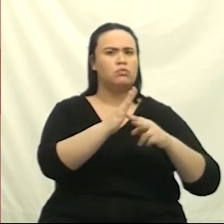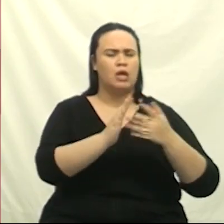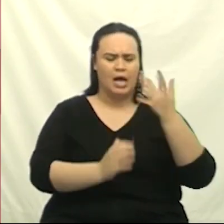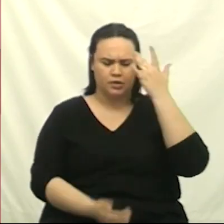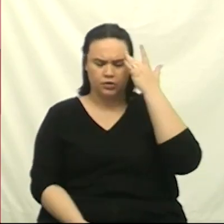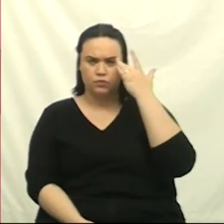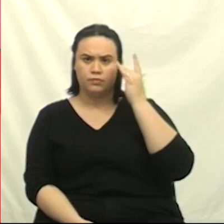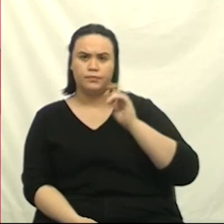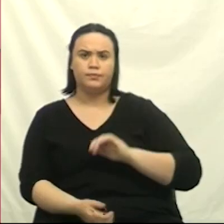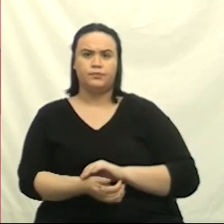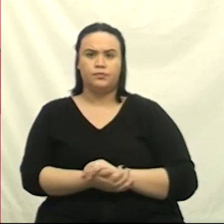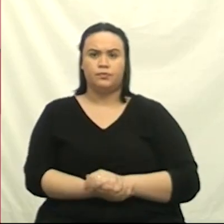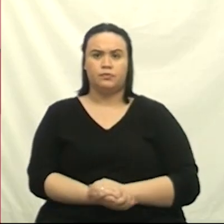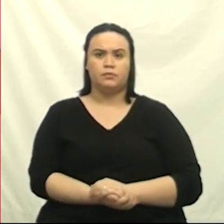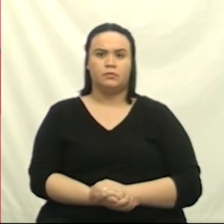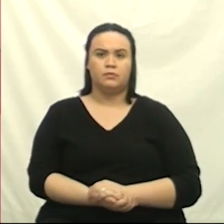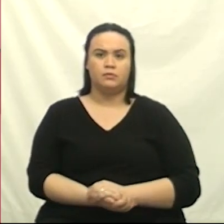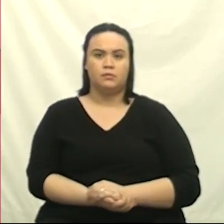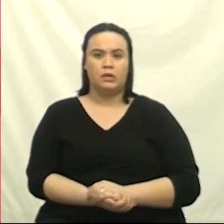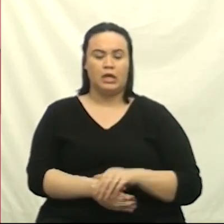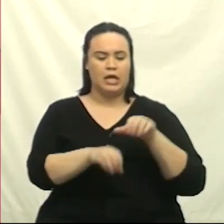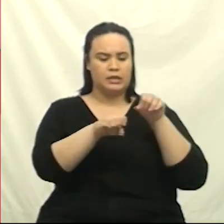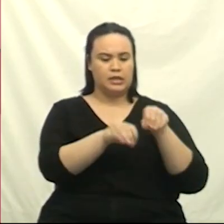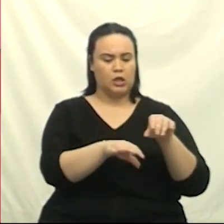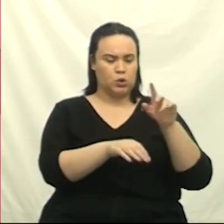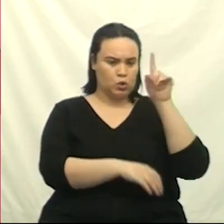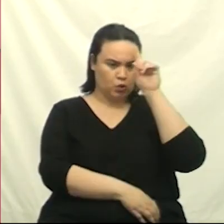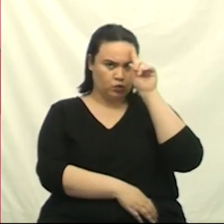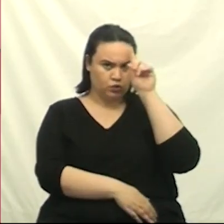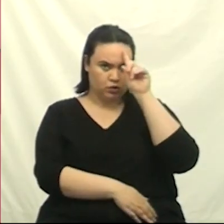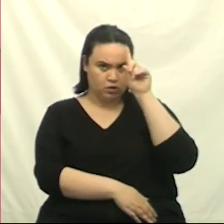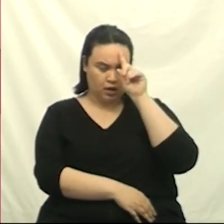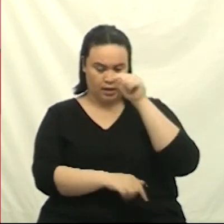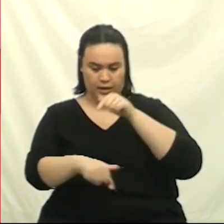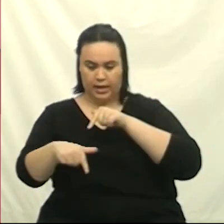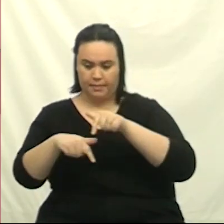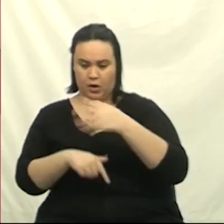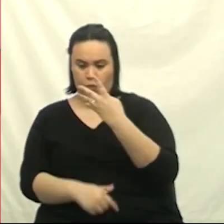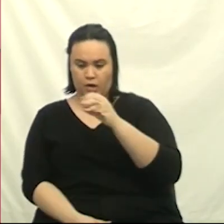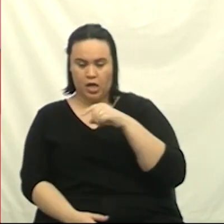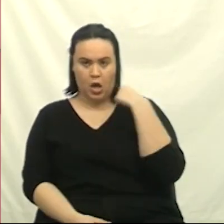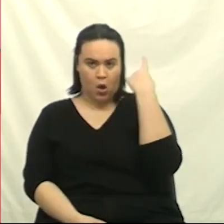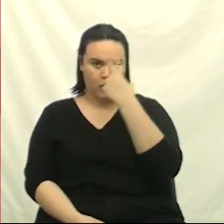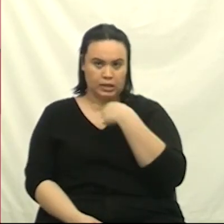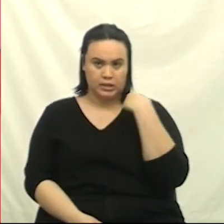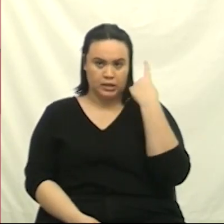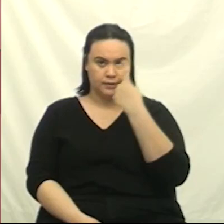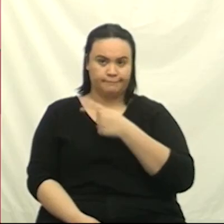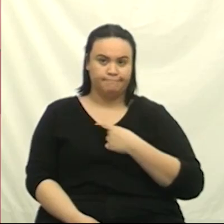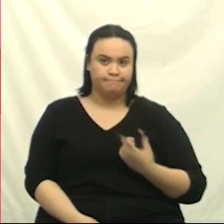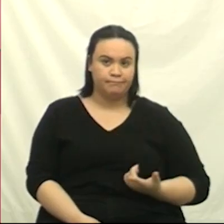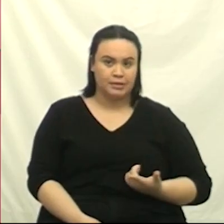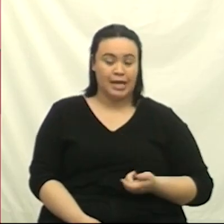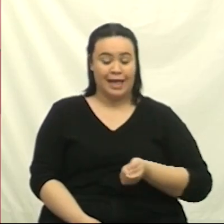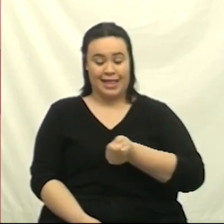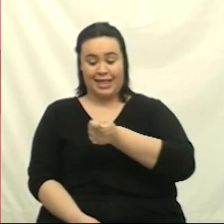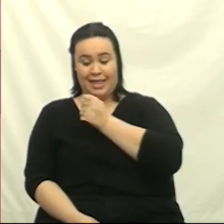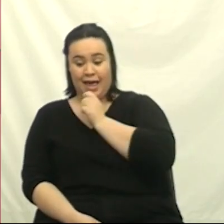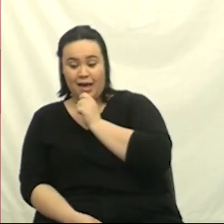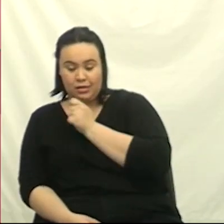acha que dá para dar aula todos os dias que dá para trabalhar 40 horas semanais e ainda trabalhar